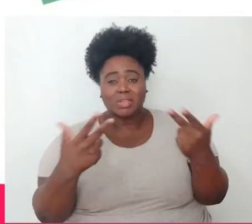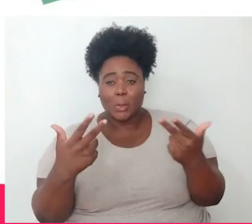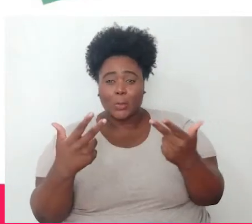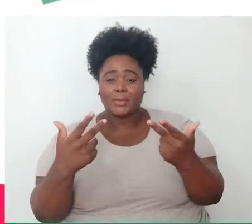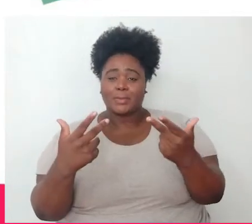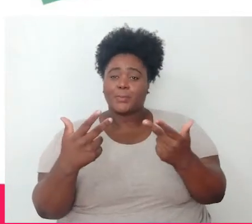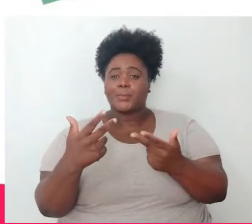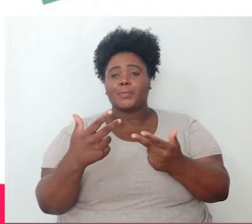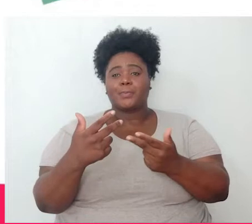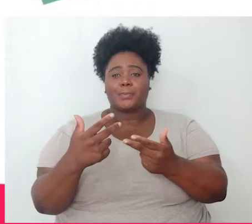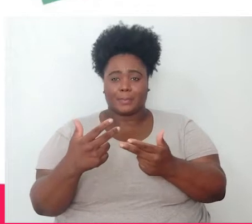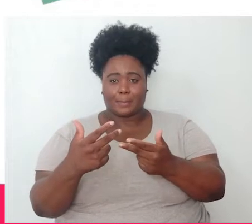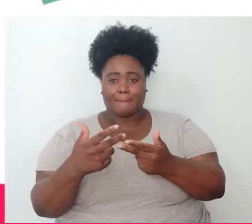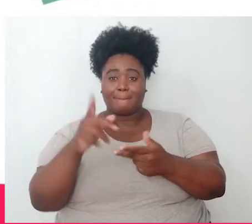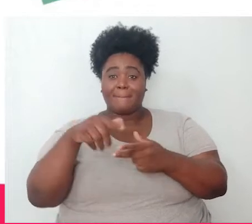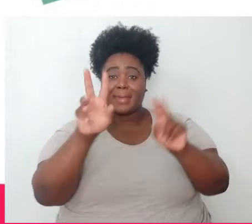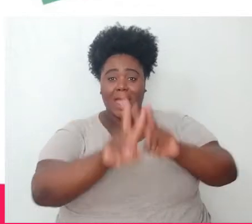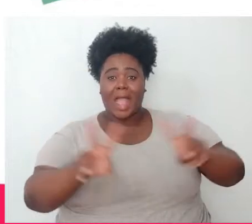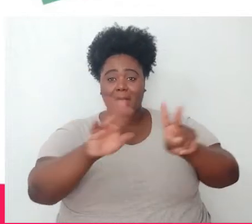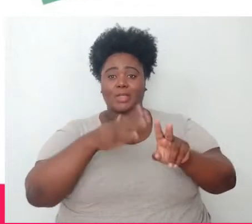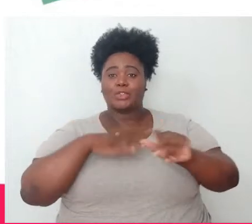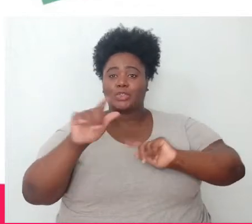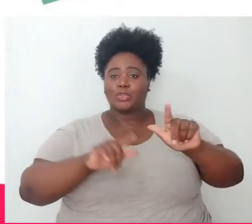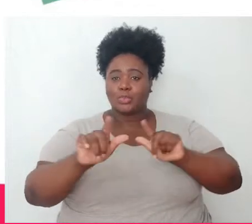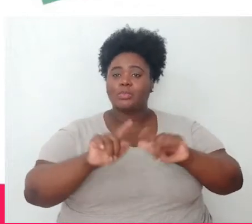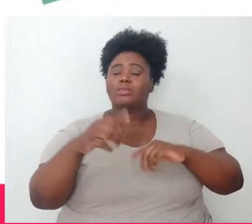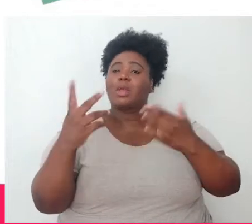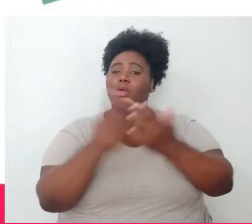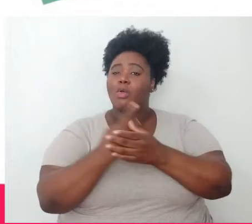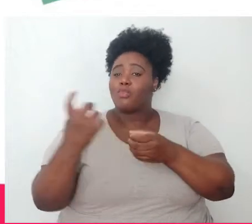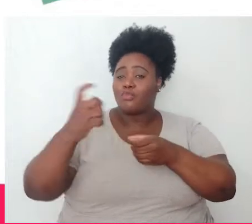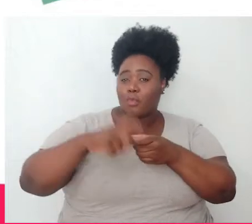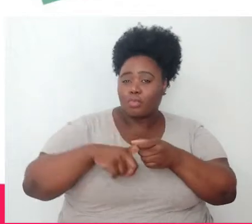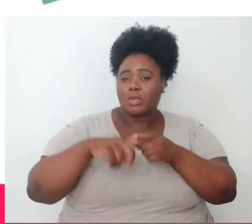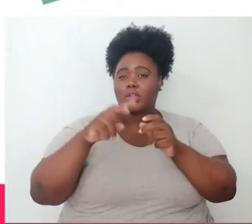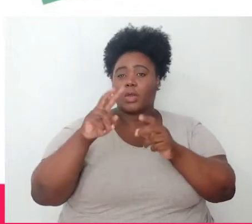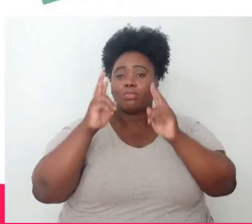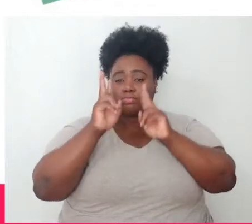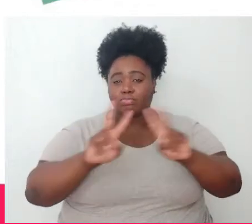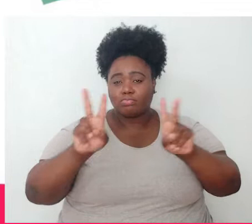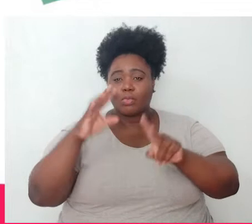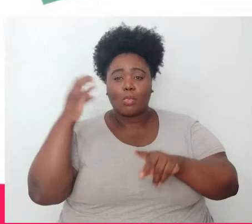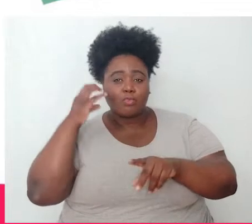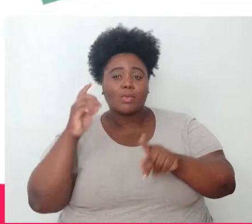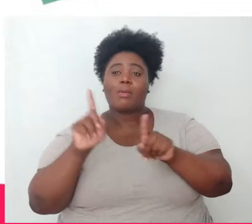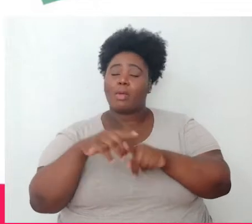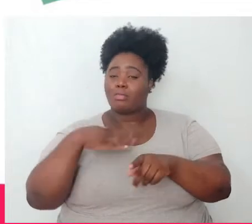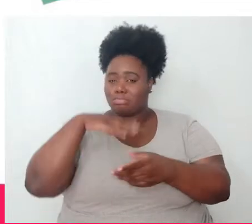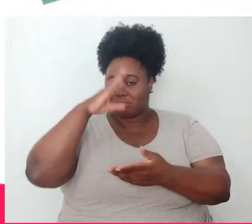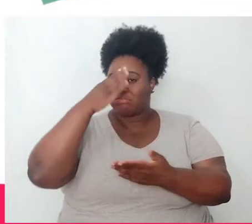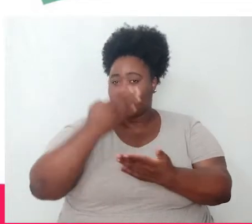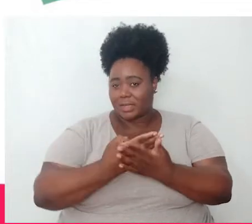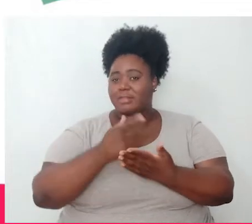Então, essa imagem que meu trabalho tem muito voltada para o audiovisual, de uma certa maneira, eu acredito que